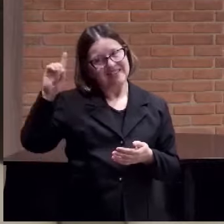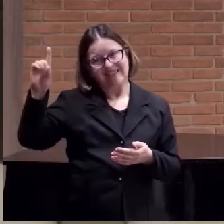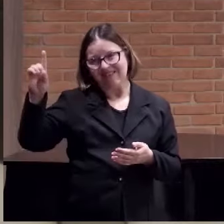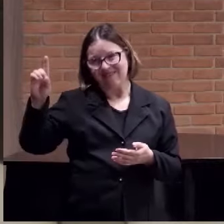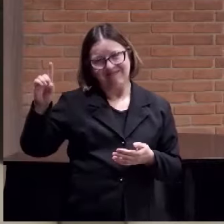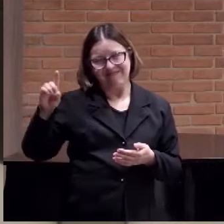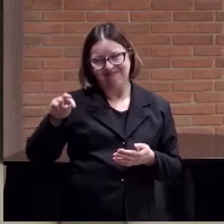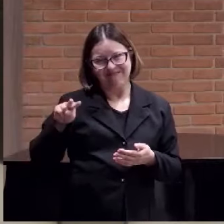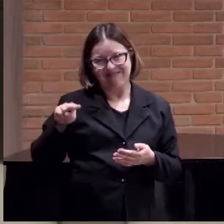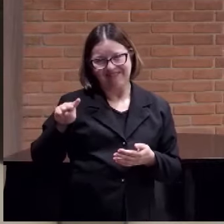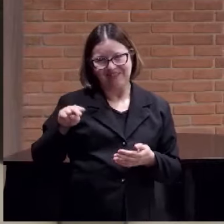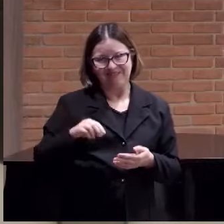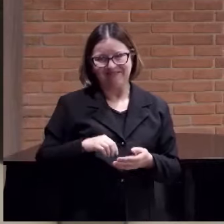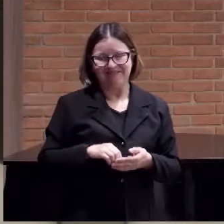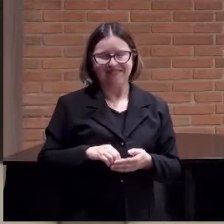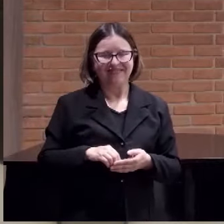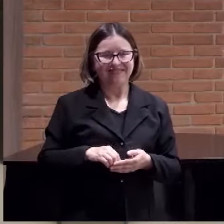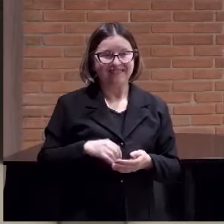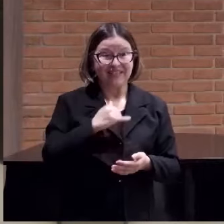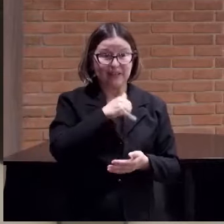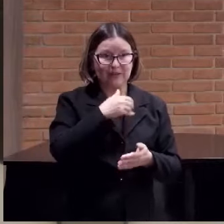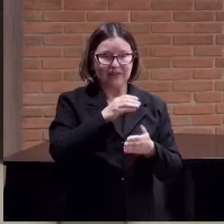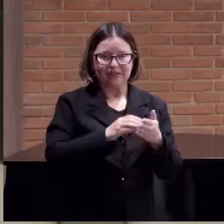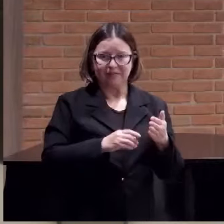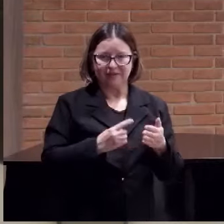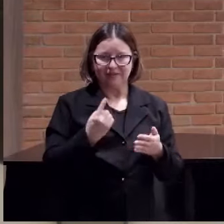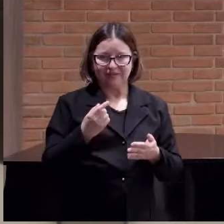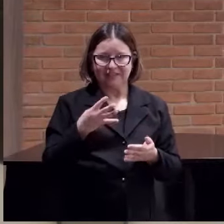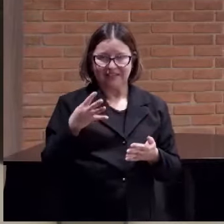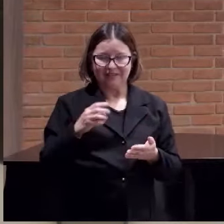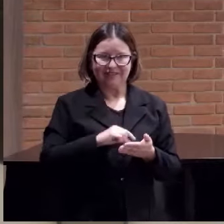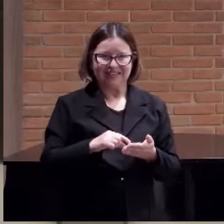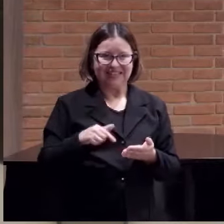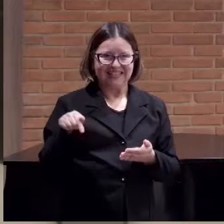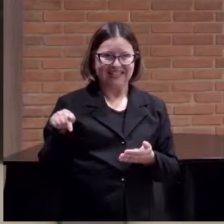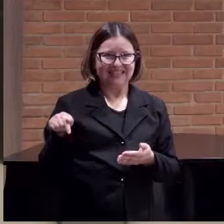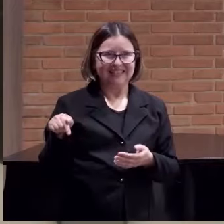Deus. João capítulo 14, verso 7.